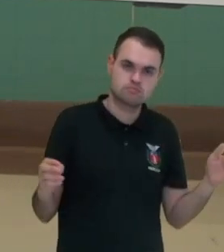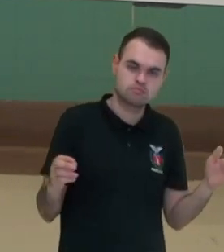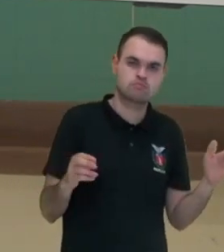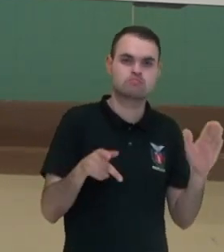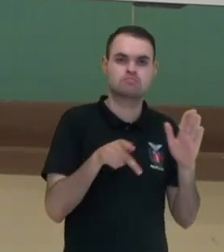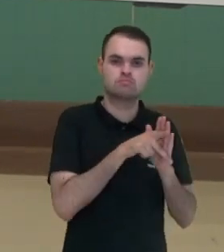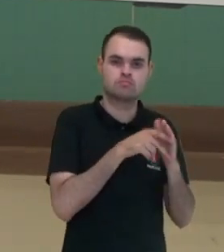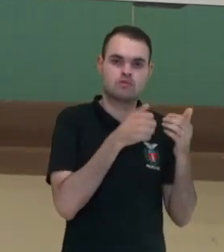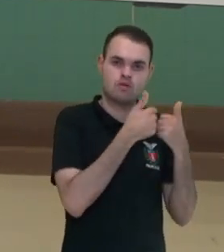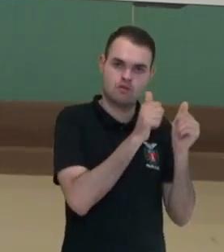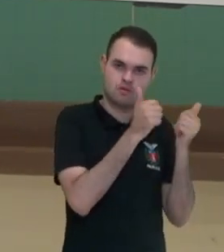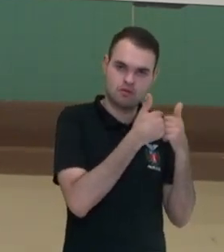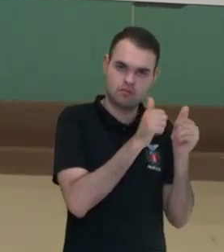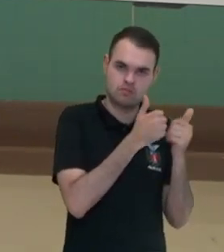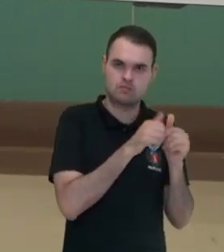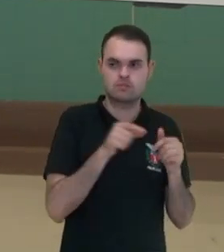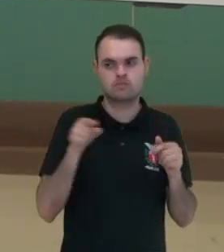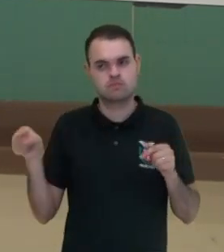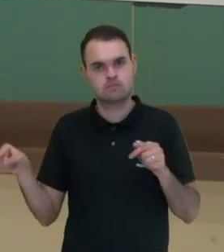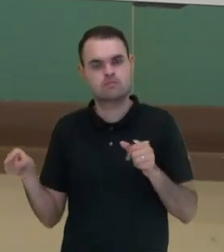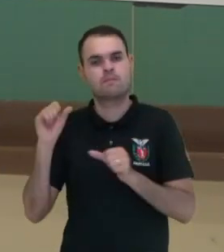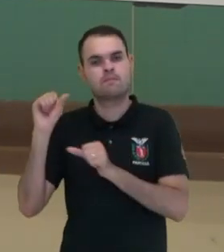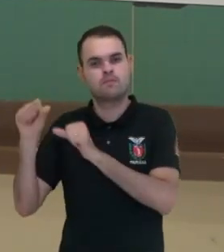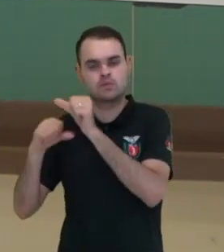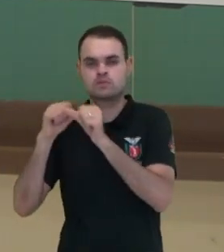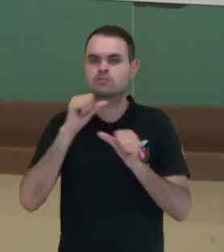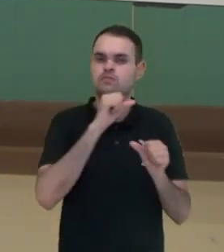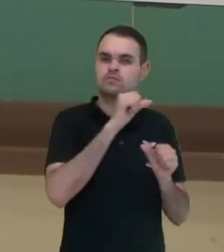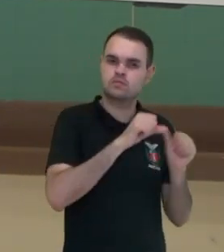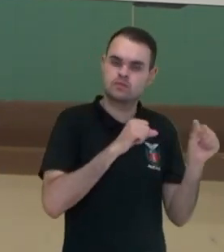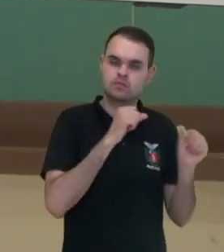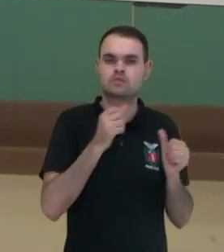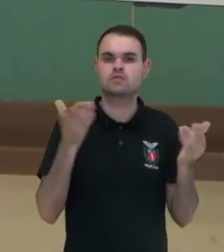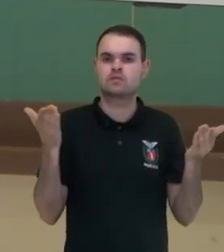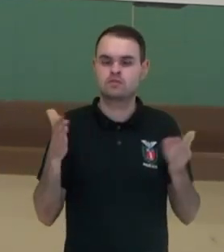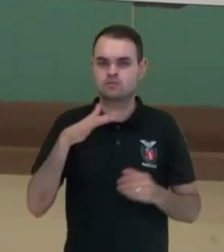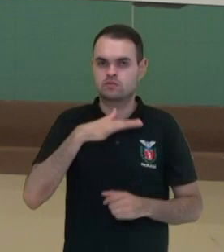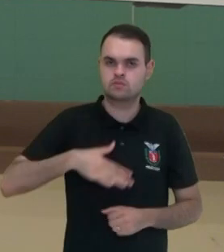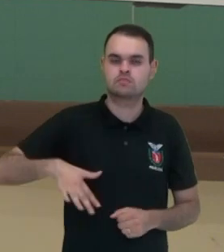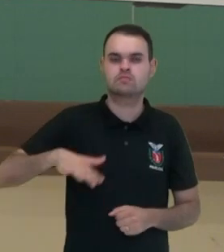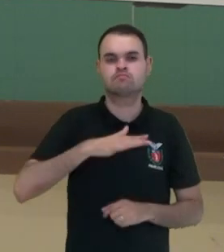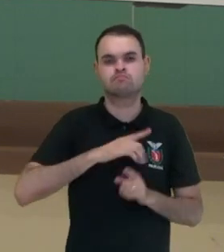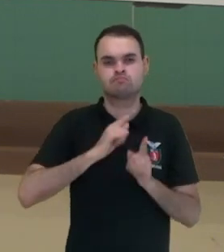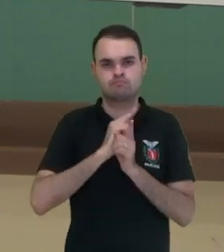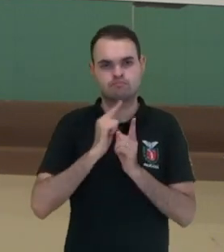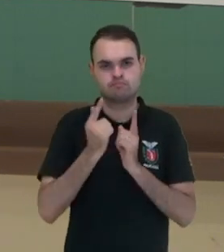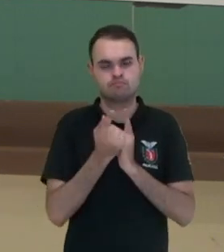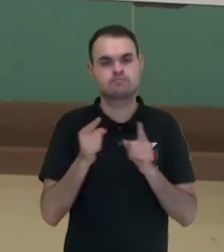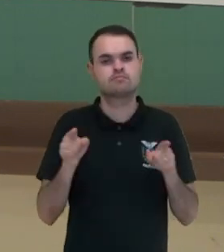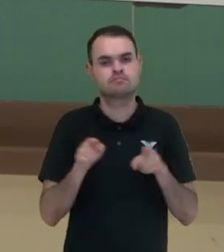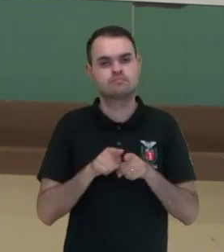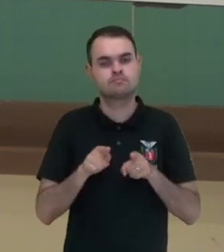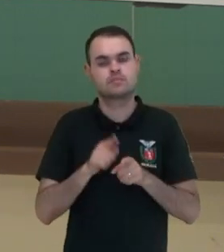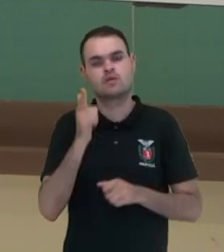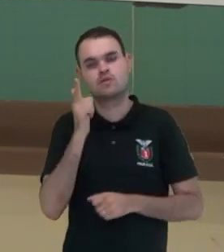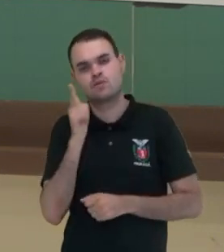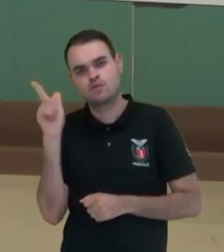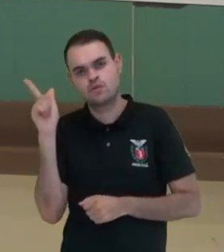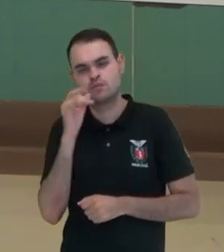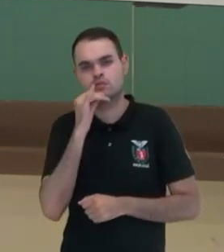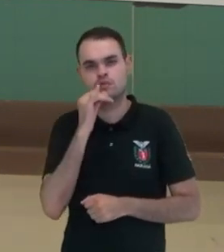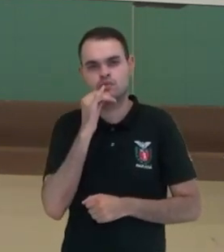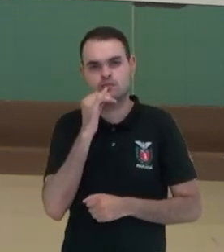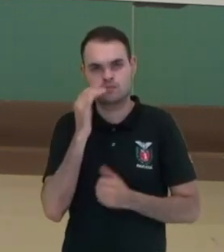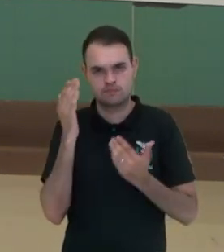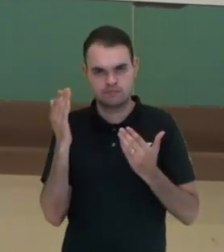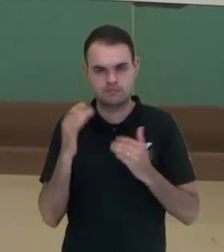cidade mudou, por isso a gente vai ter alterações ali no espaço geográfico, que é um exemplo também. Outro exemplo que podemos trazer